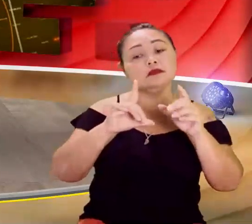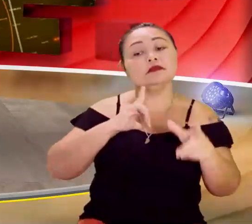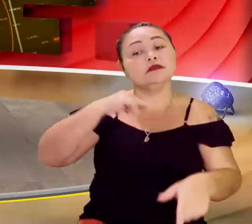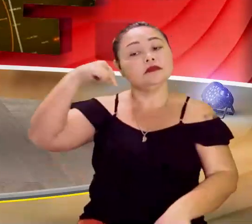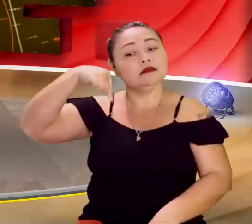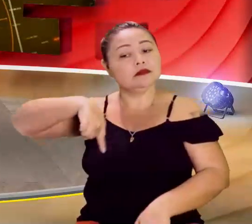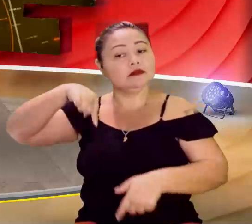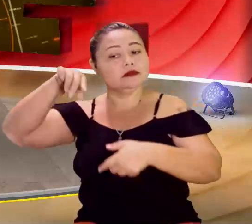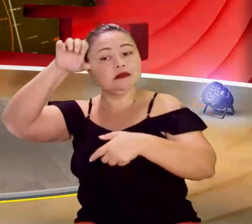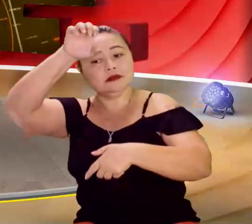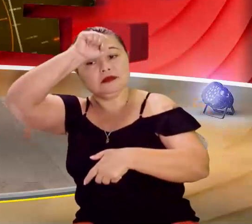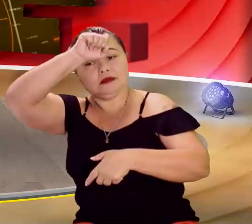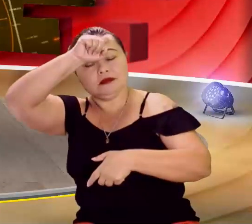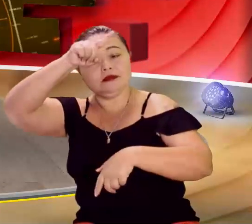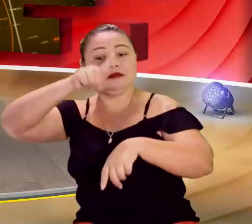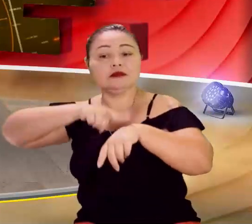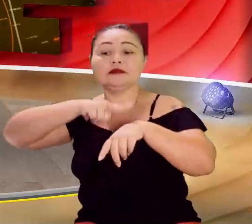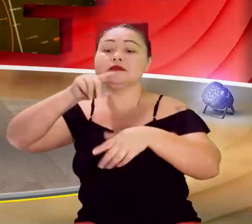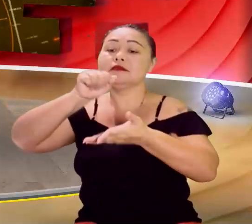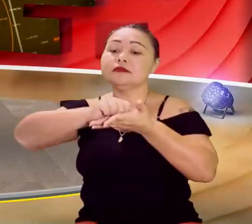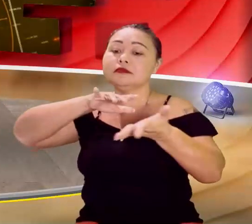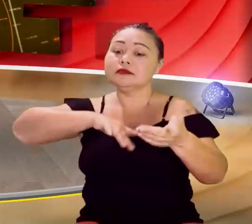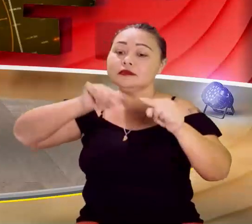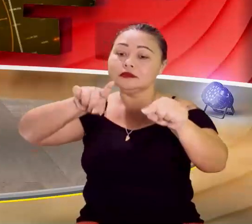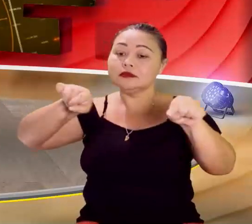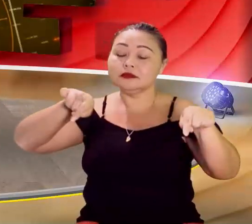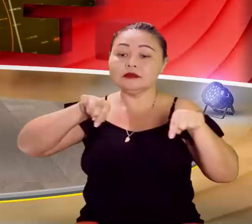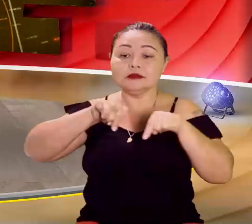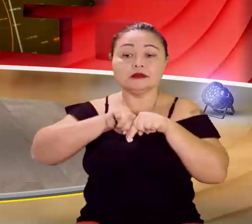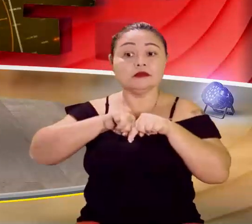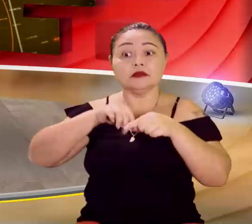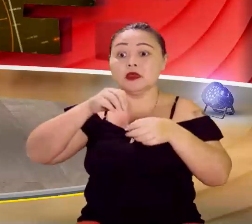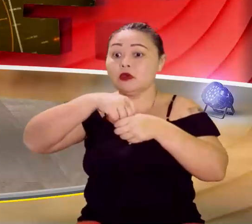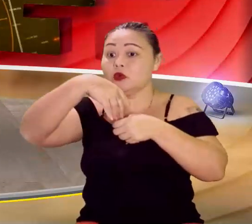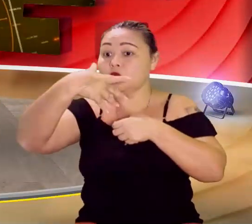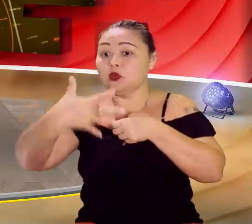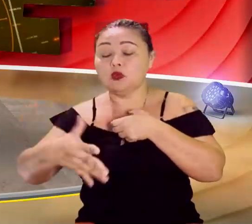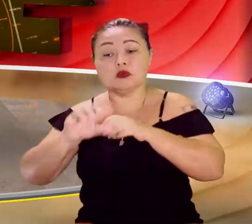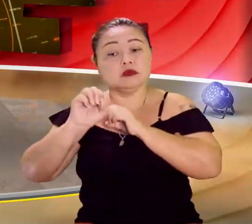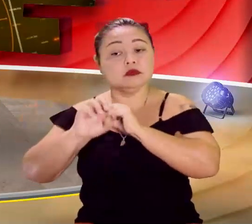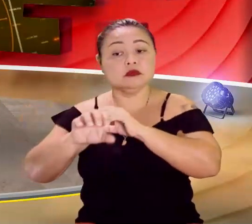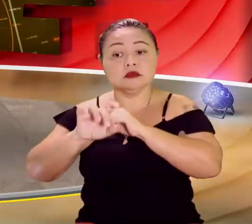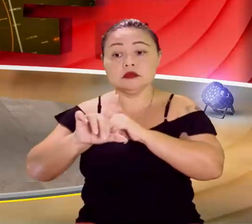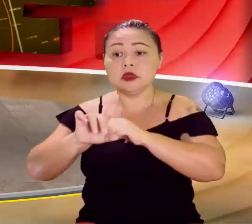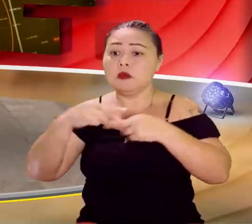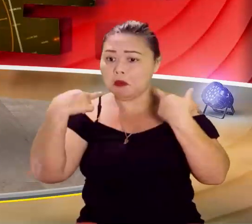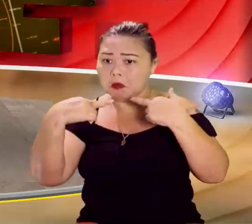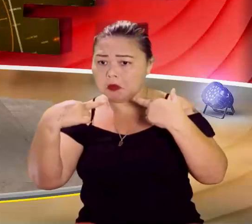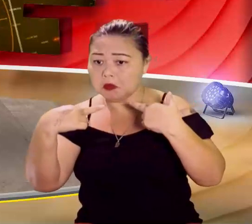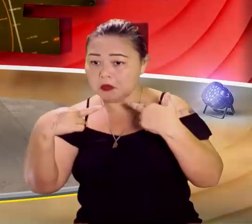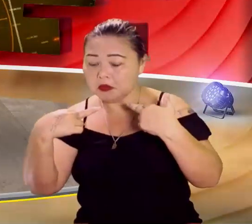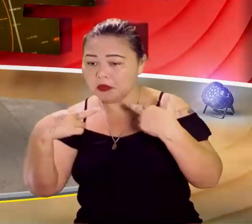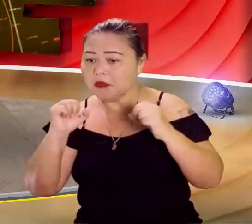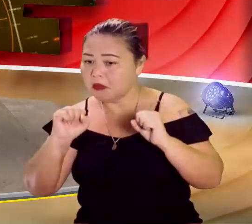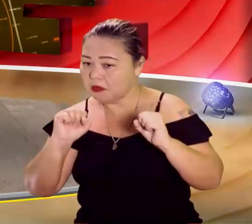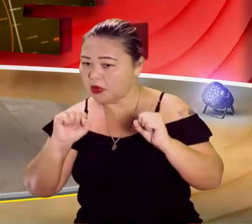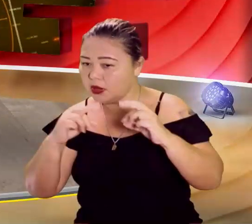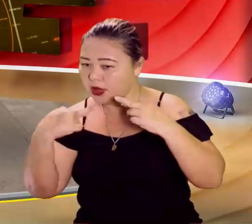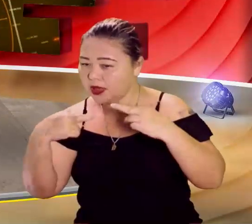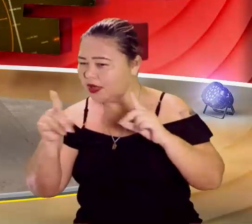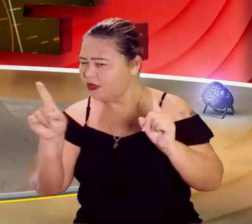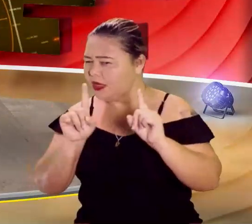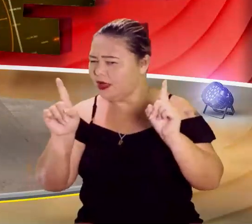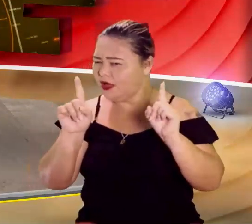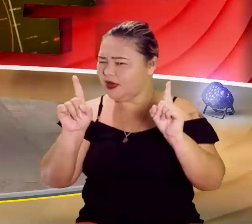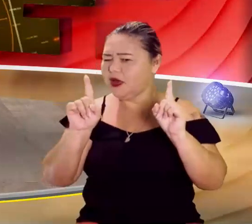vai aprender na hora das atividades de sala que não ficou fora do que foi ensinado. Eles podem reclamar? Melhor não.